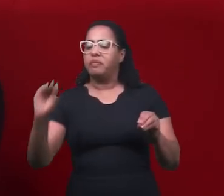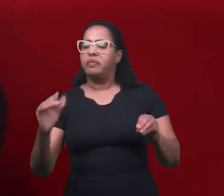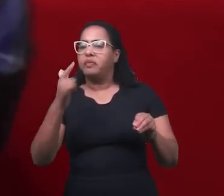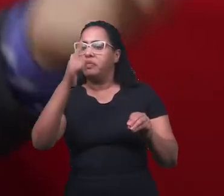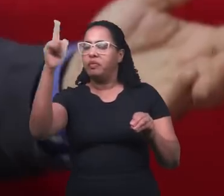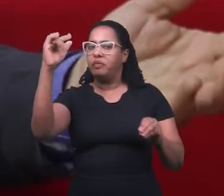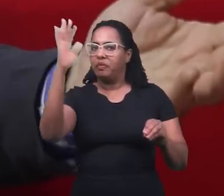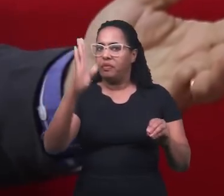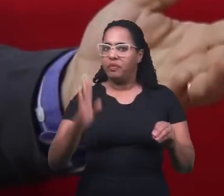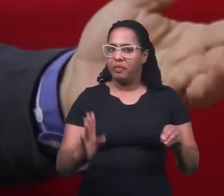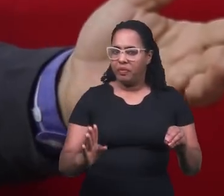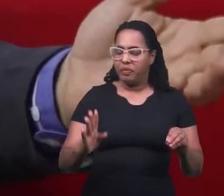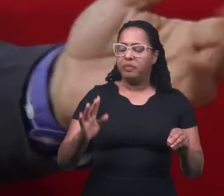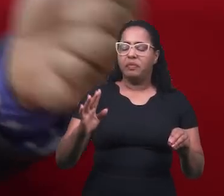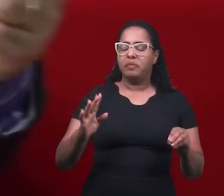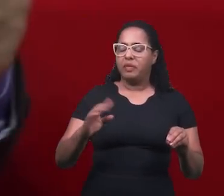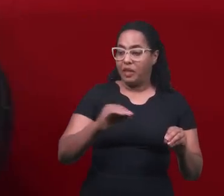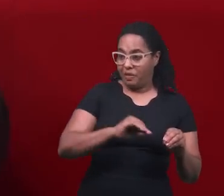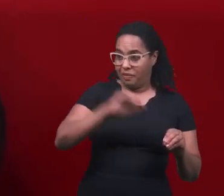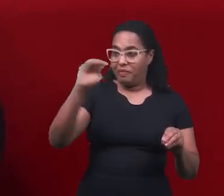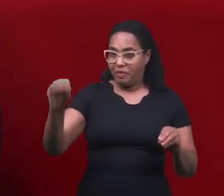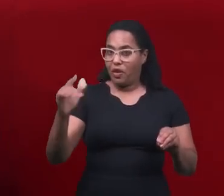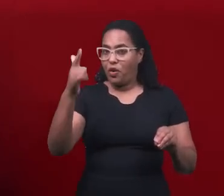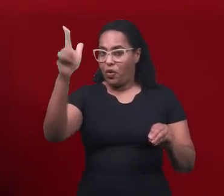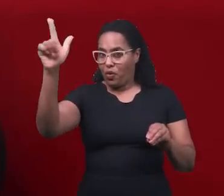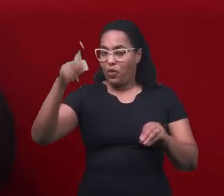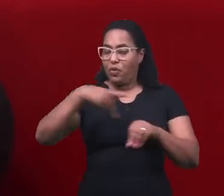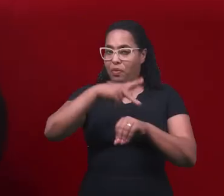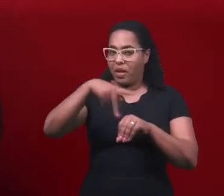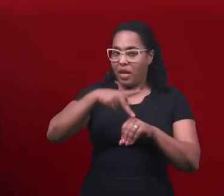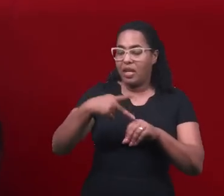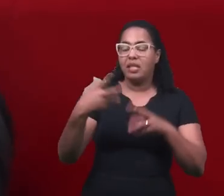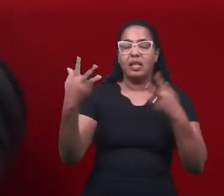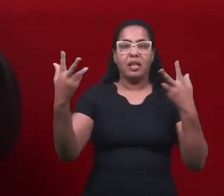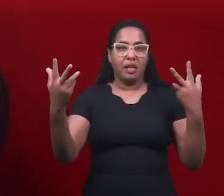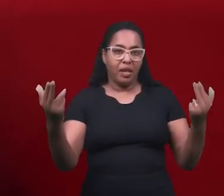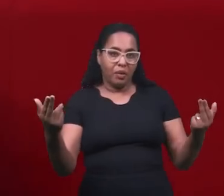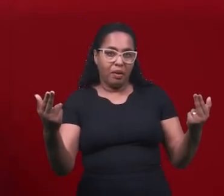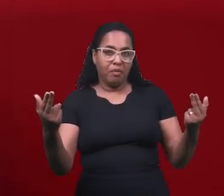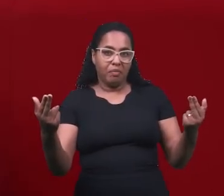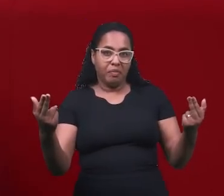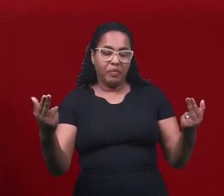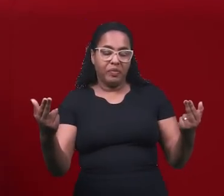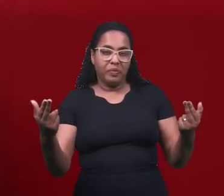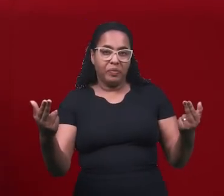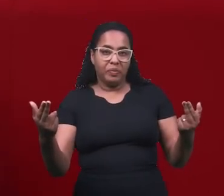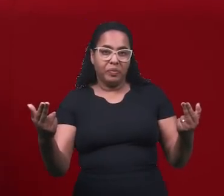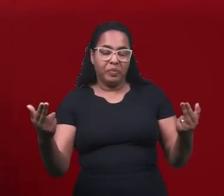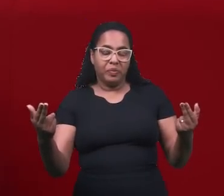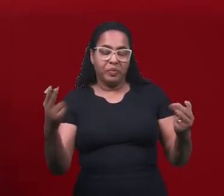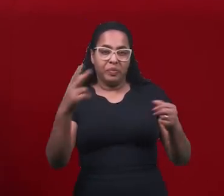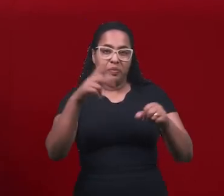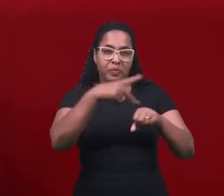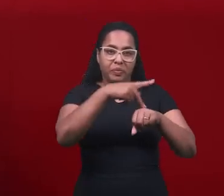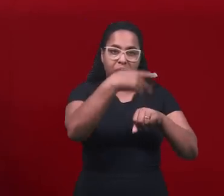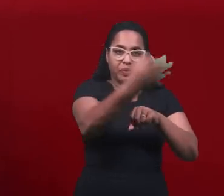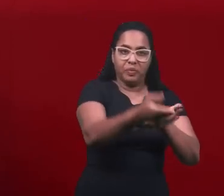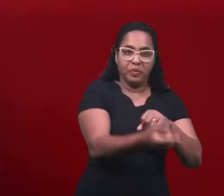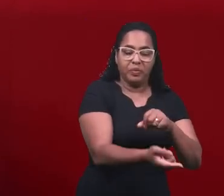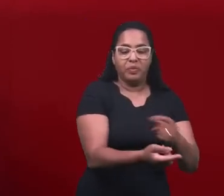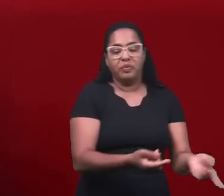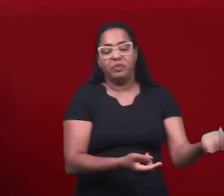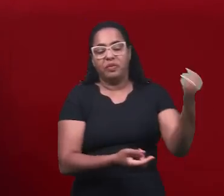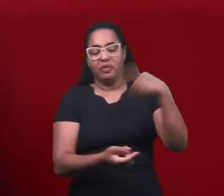países, exatamente na mesma condição que vocês, numa busca até por uma questão profissional, enfim. E ali eles